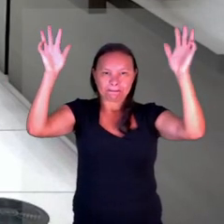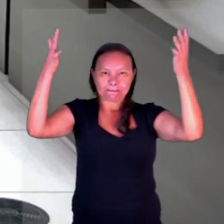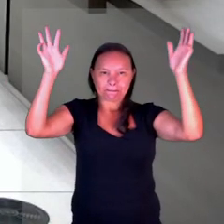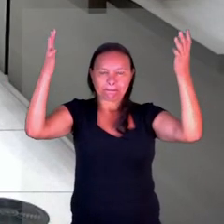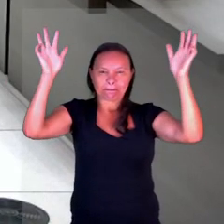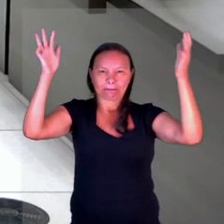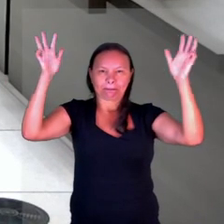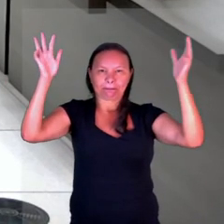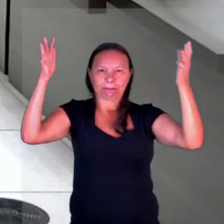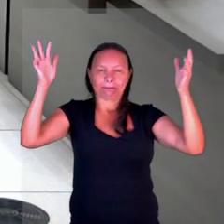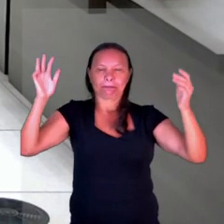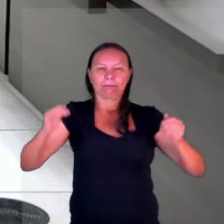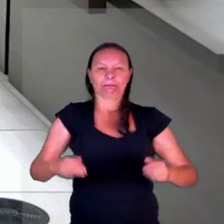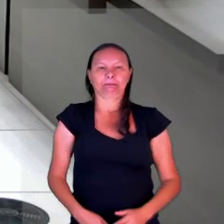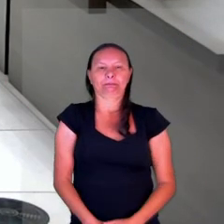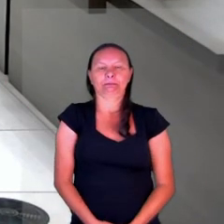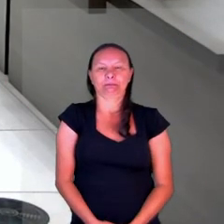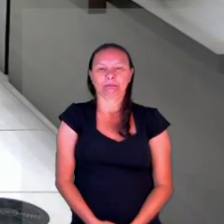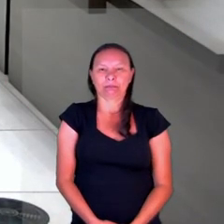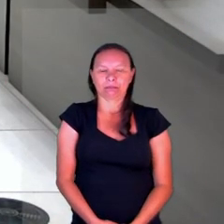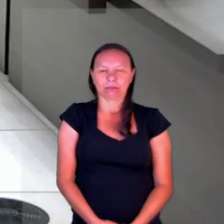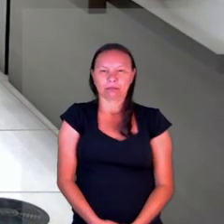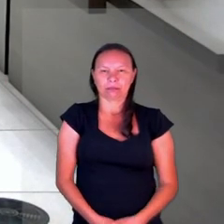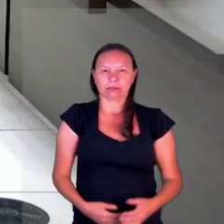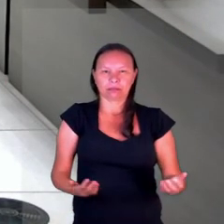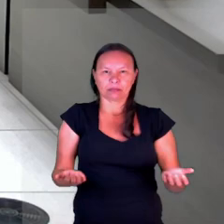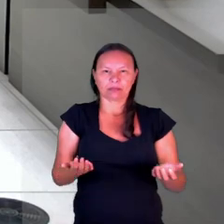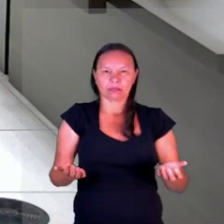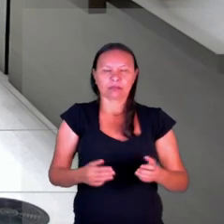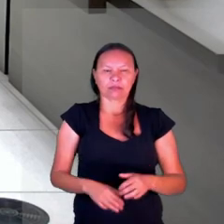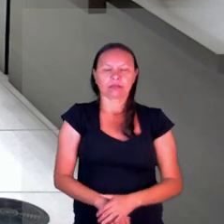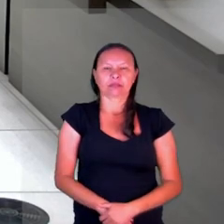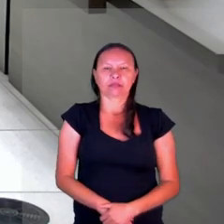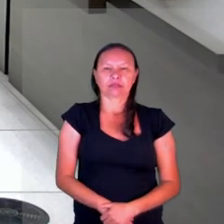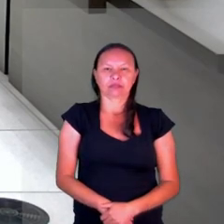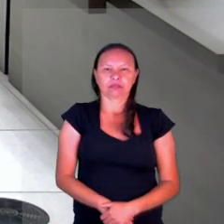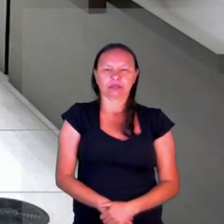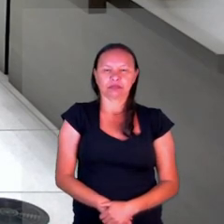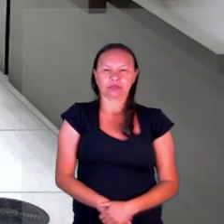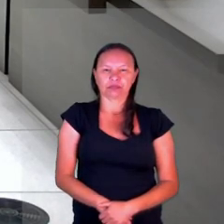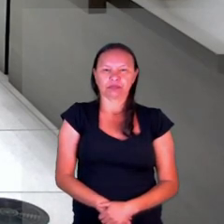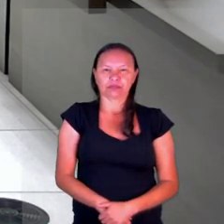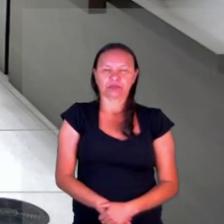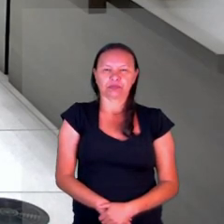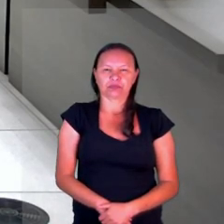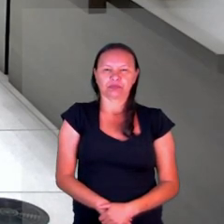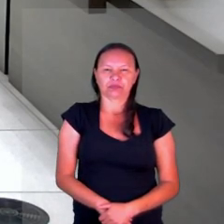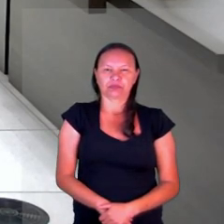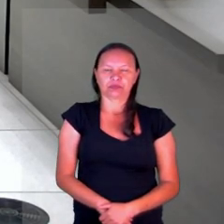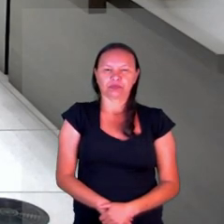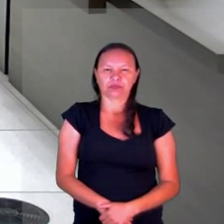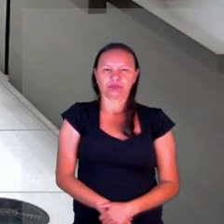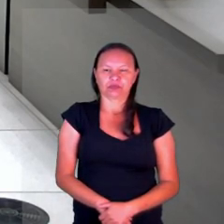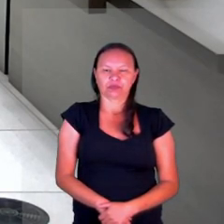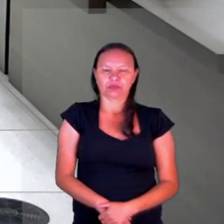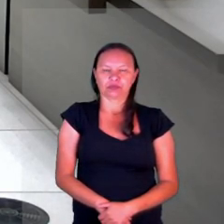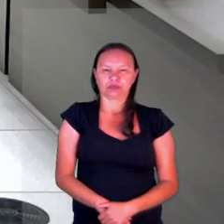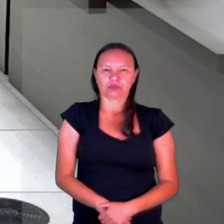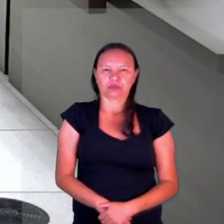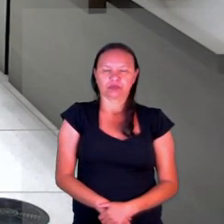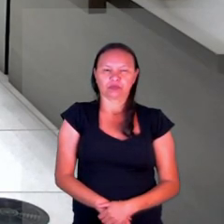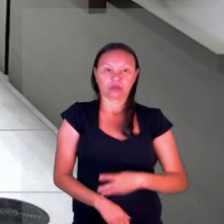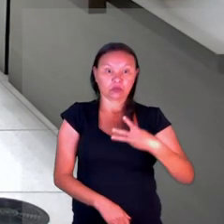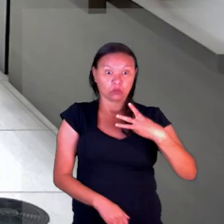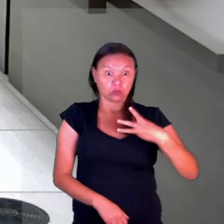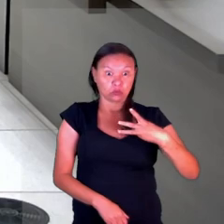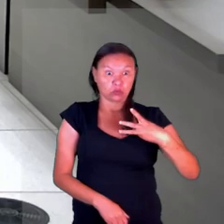obrigada eh eu queria pedir que a gente eh nós somos ainda quatro a falar